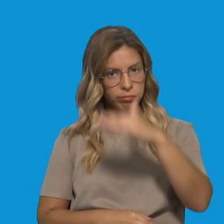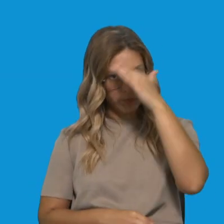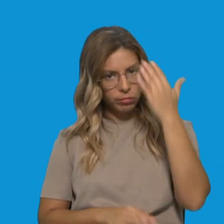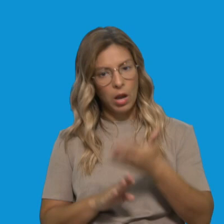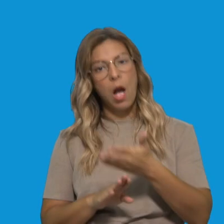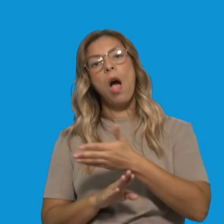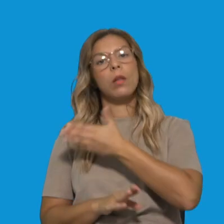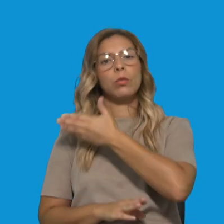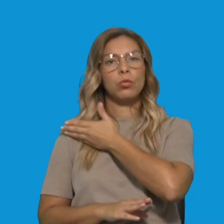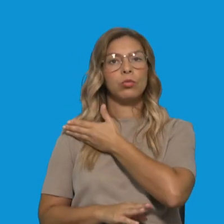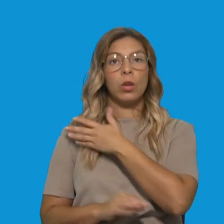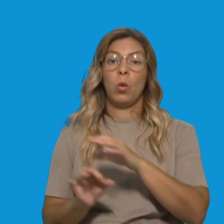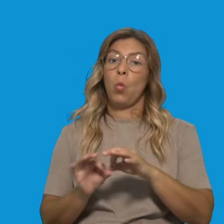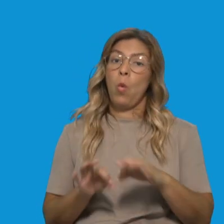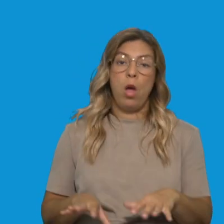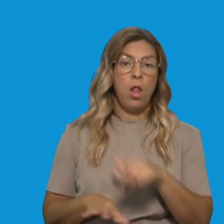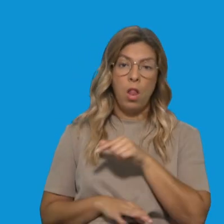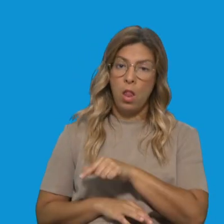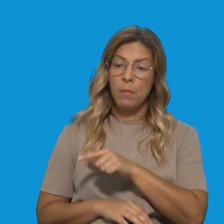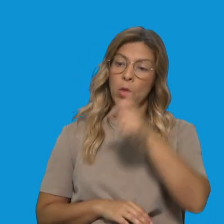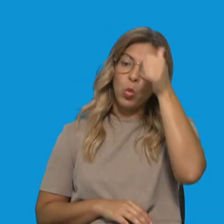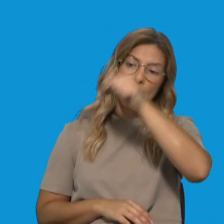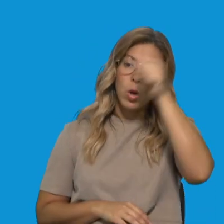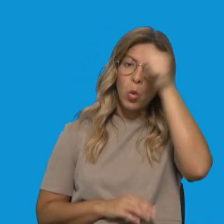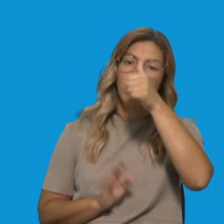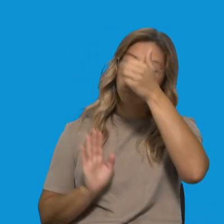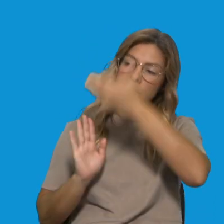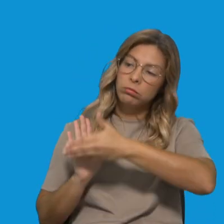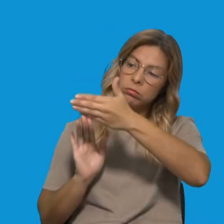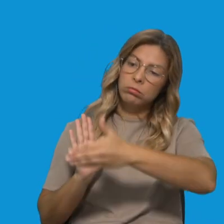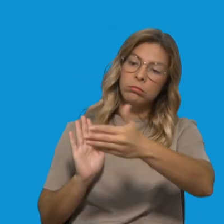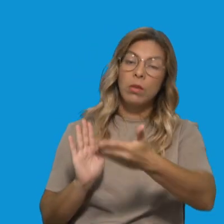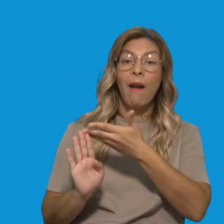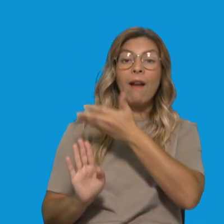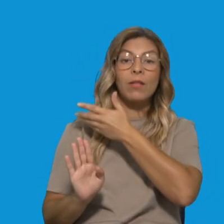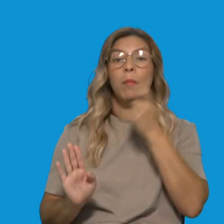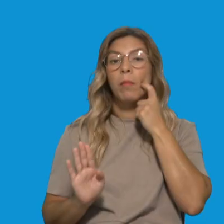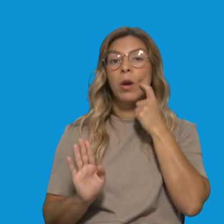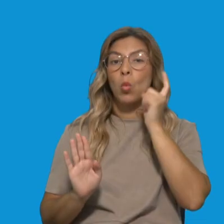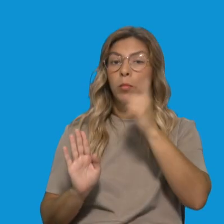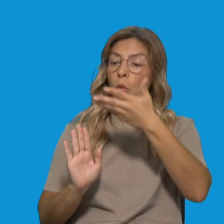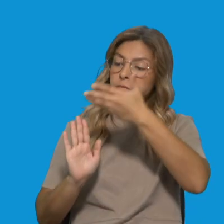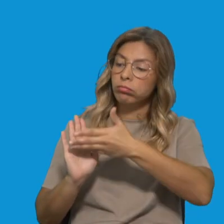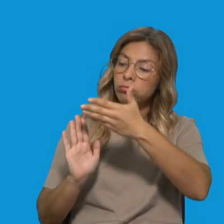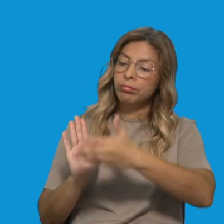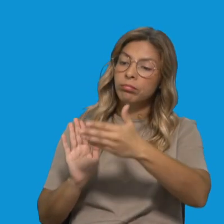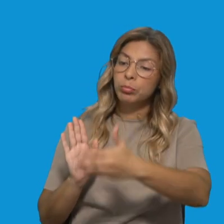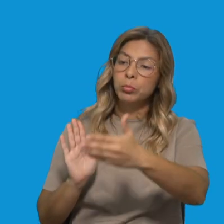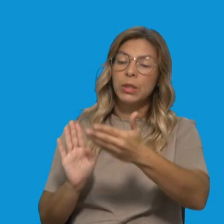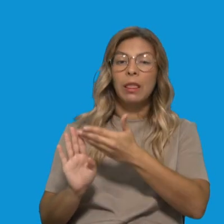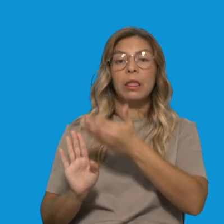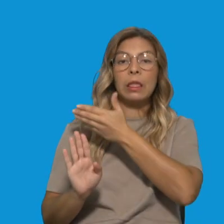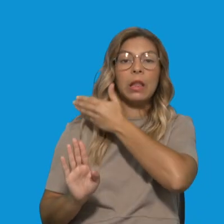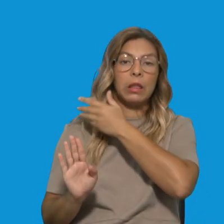aliás sucedeu certamente durante estes domingos todos, quer da Quaresma, quer do tempo pascal,